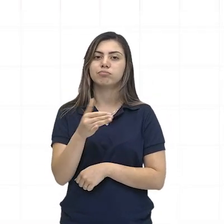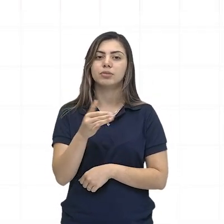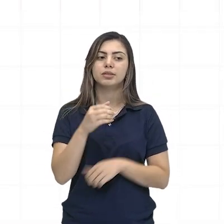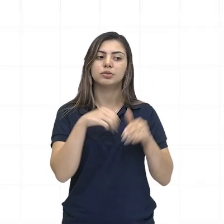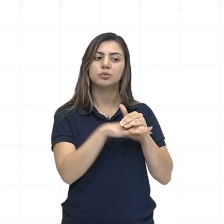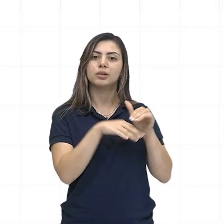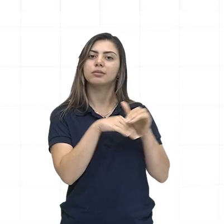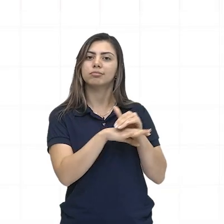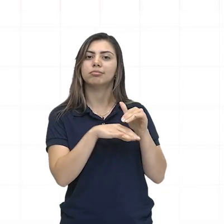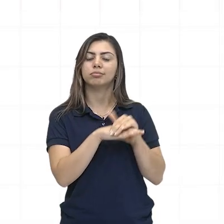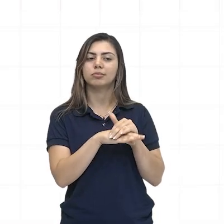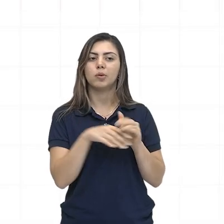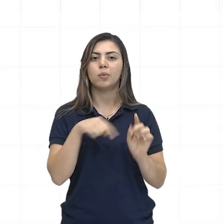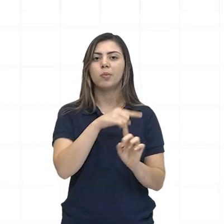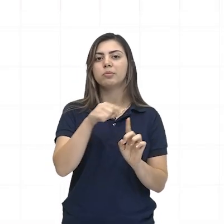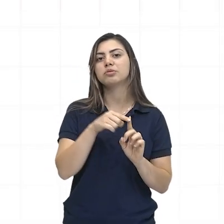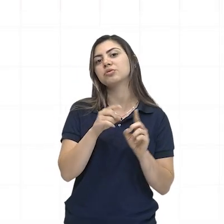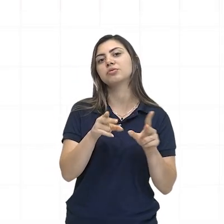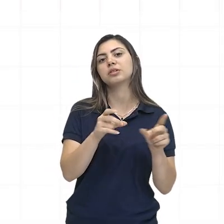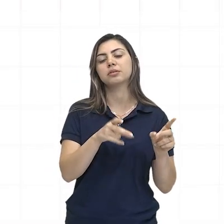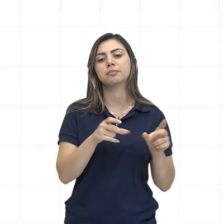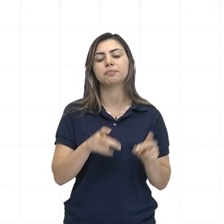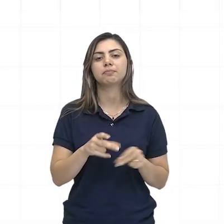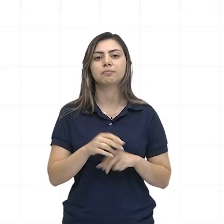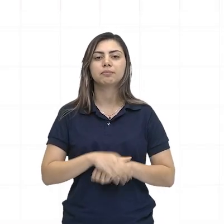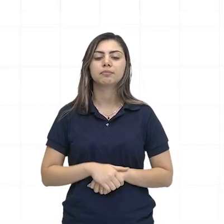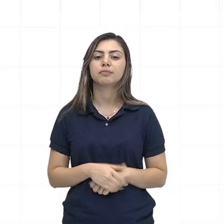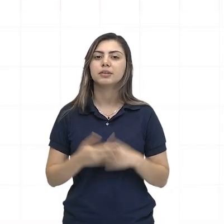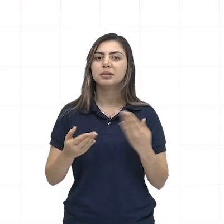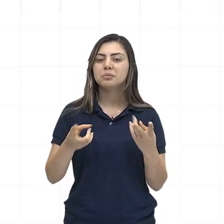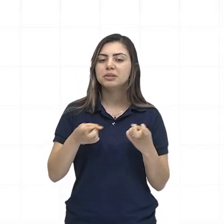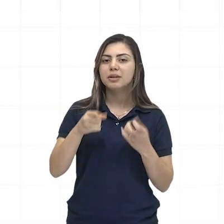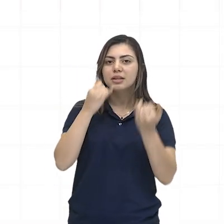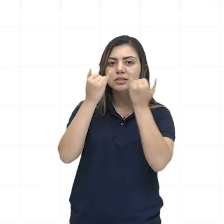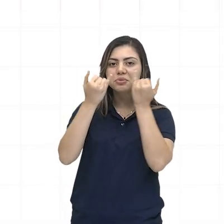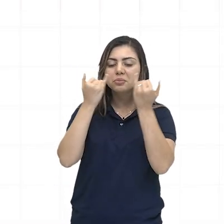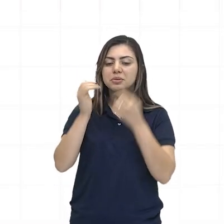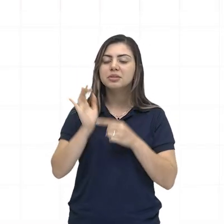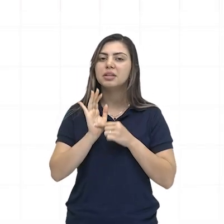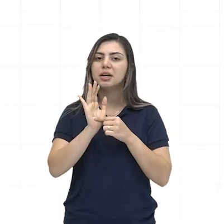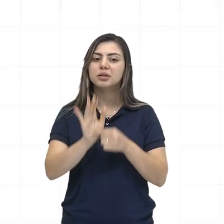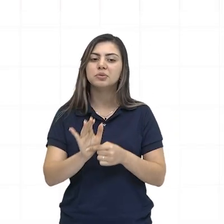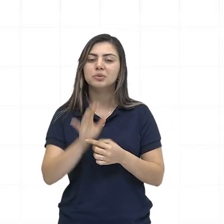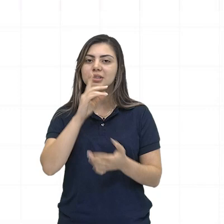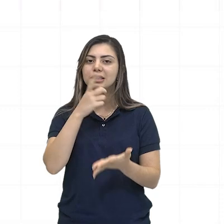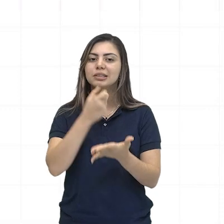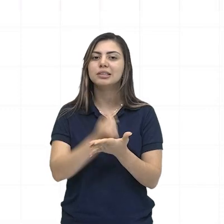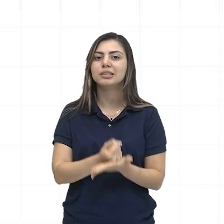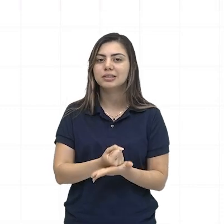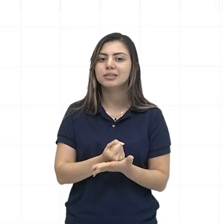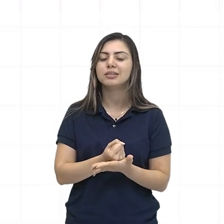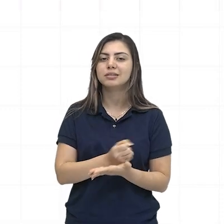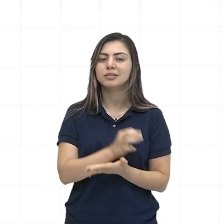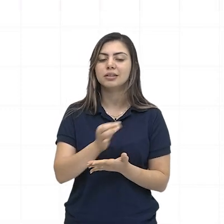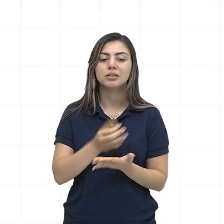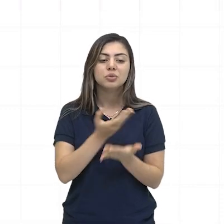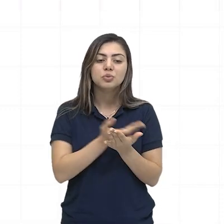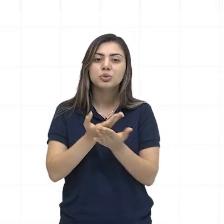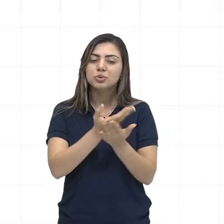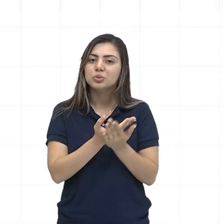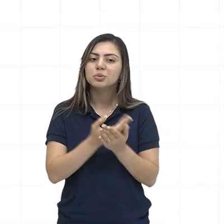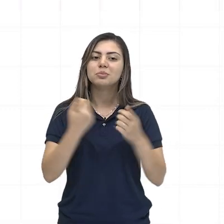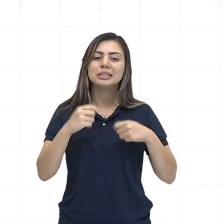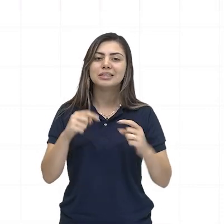feira. Então, com base nessas informações é que são tomadas as decisões, né? Isso é que nós chamamos, né, de estudo, porque ele tem que